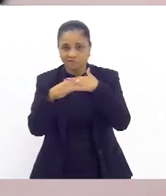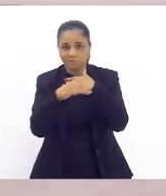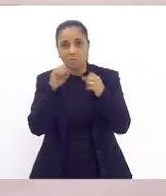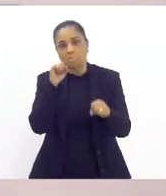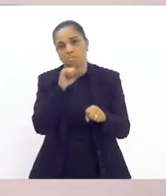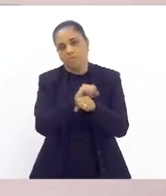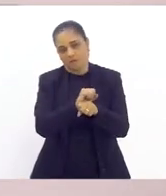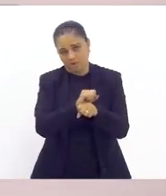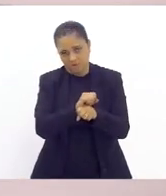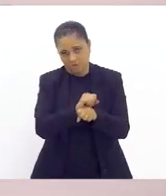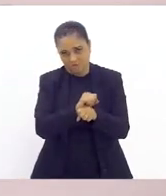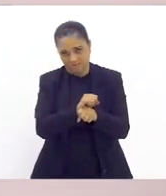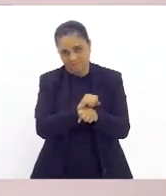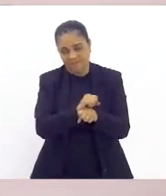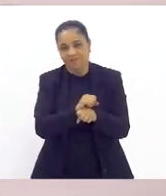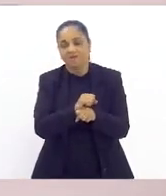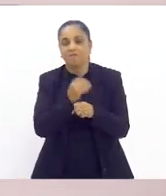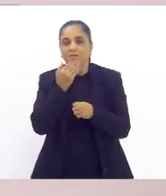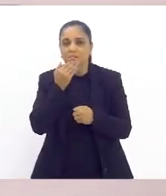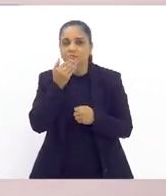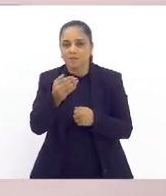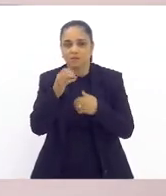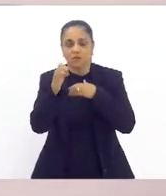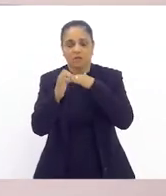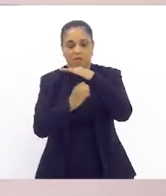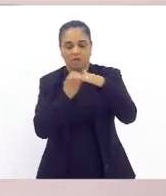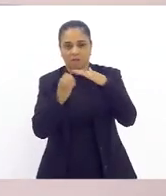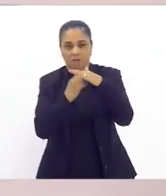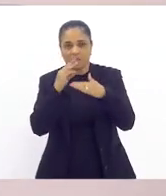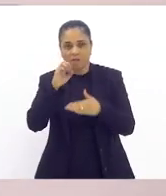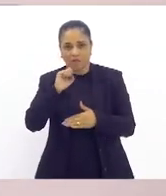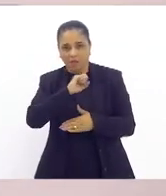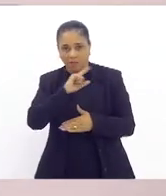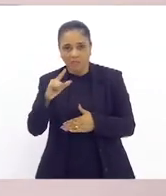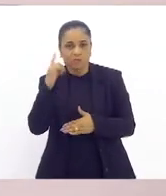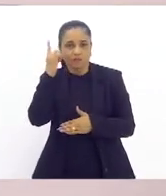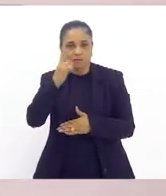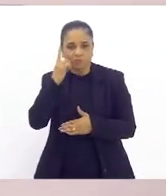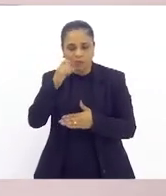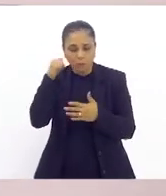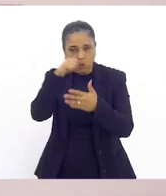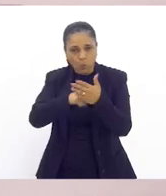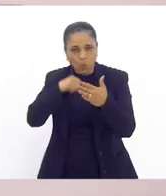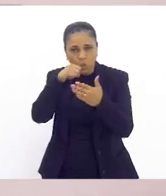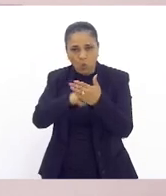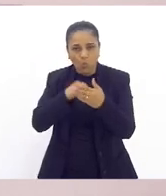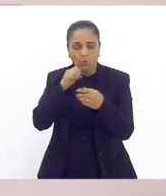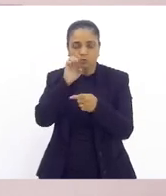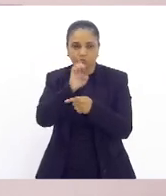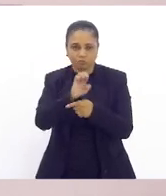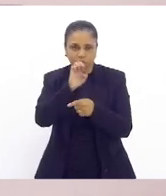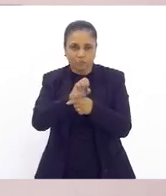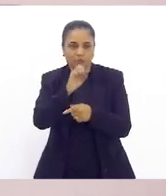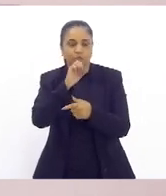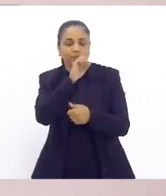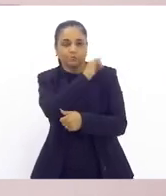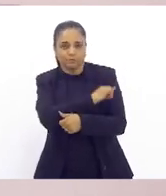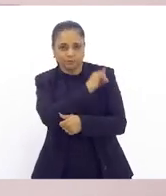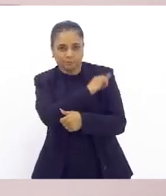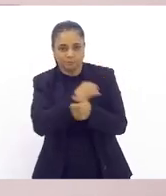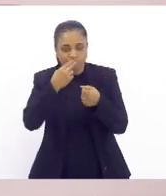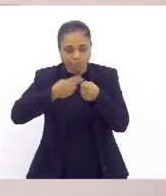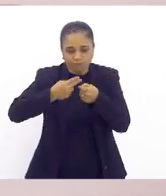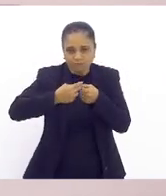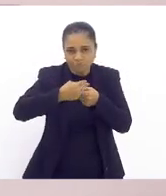apelo a Ênio a todos os deputados que lute pelo nosso interior do Rio de Janeiro porque a gente precisa de apoio de vocês sem